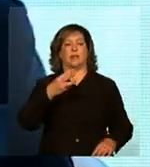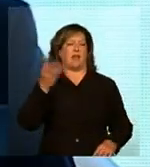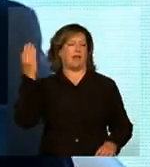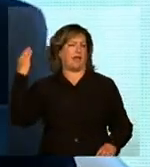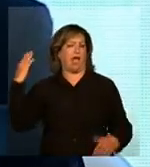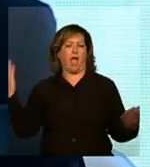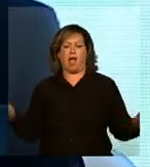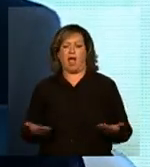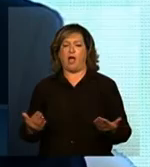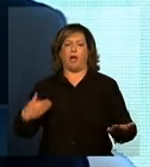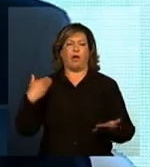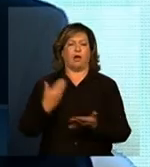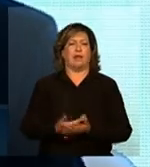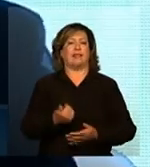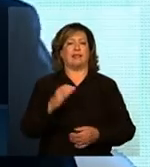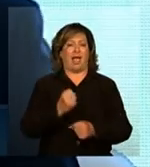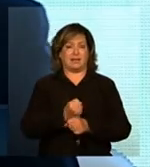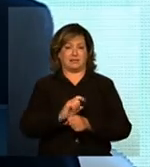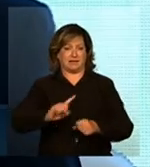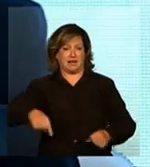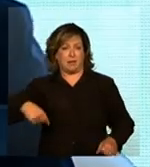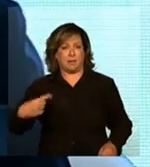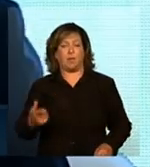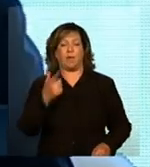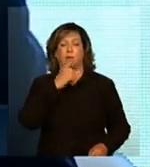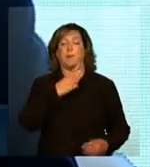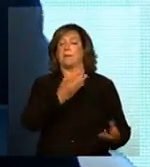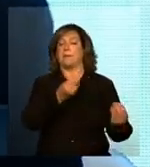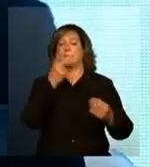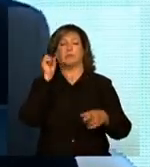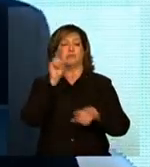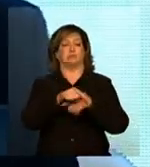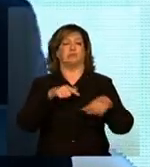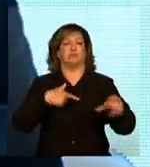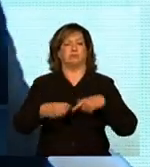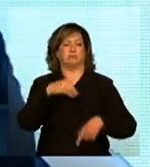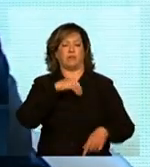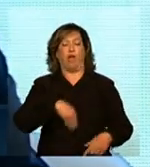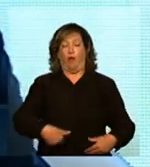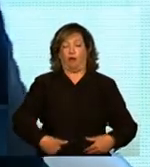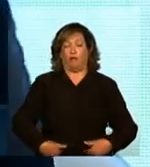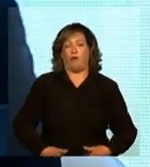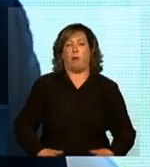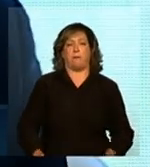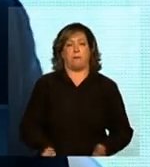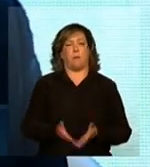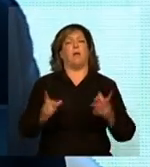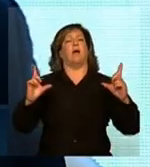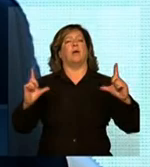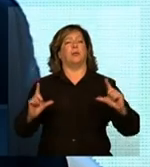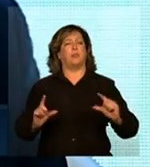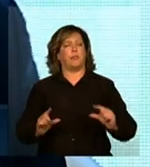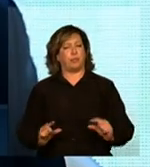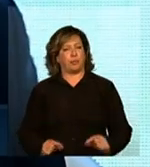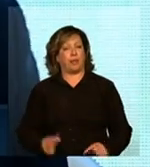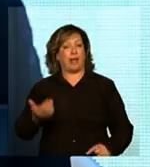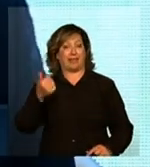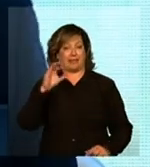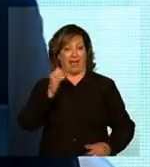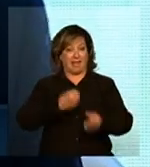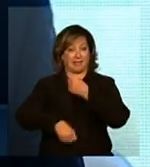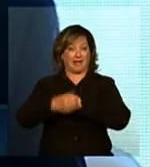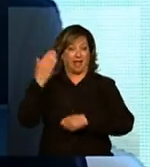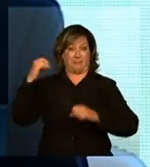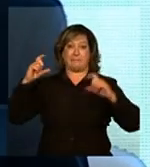de pessoas foram incluídas, aumentaram a sua renda, tiveram emprego. A fome e a pobreza hoje é menor do que era há 10 anos atrás.